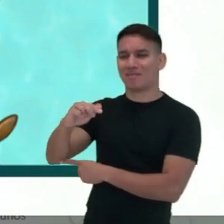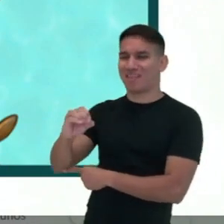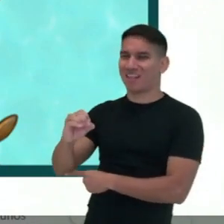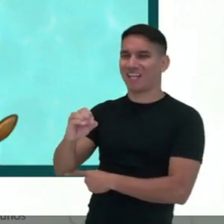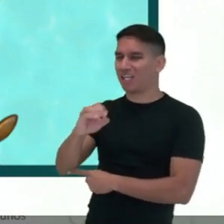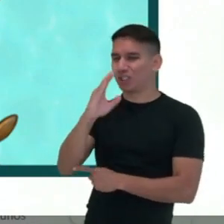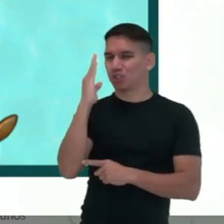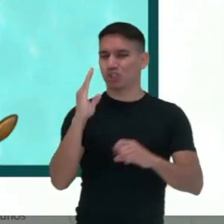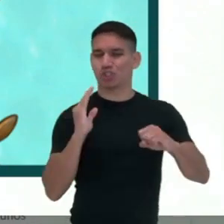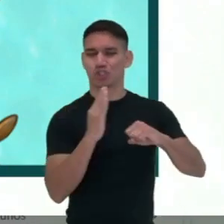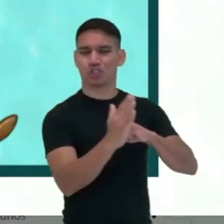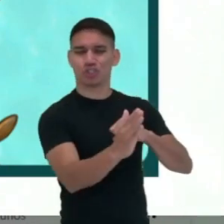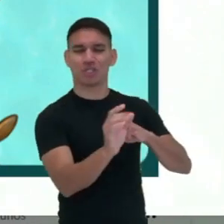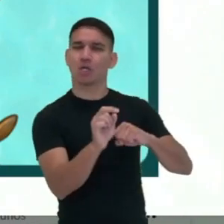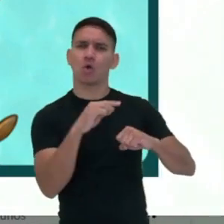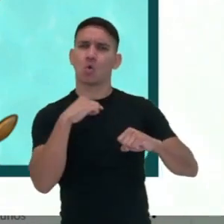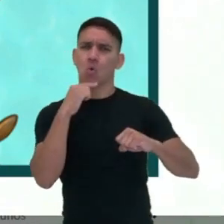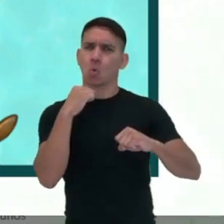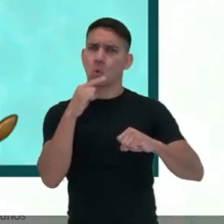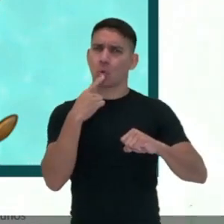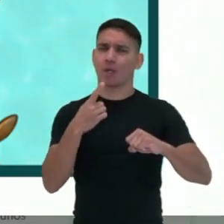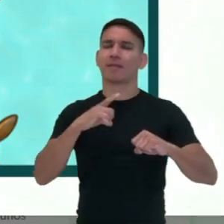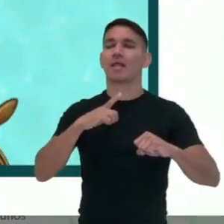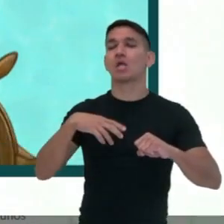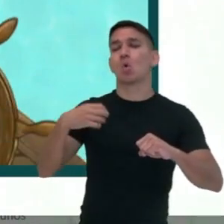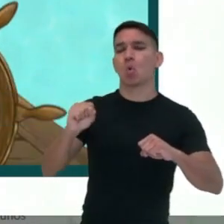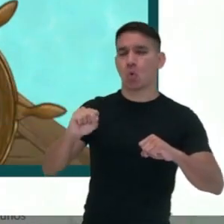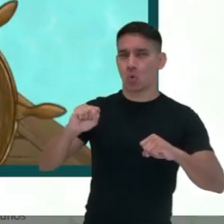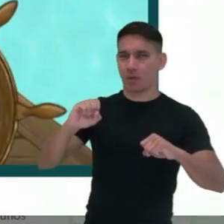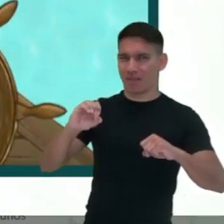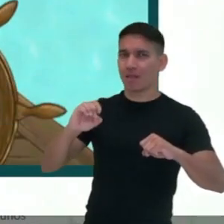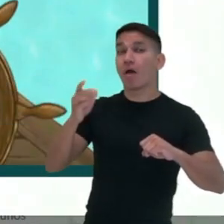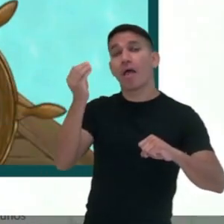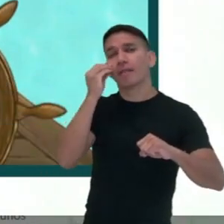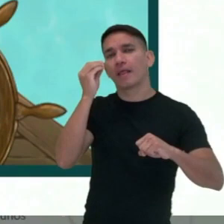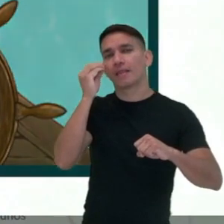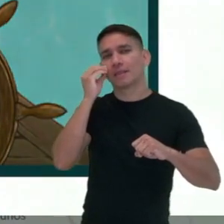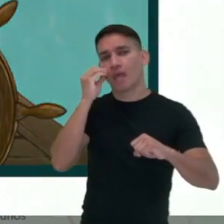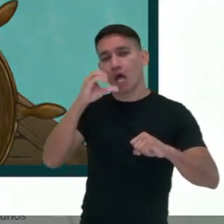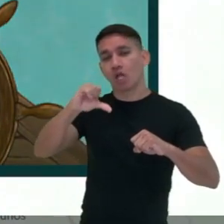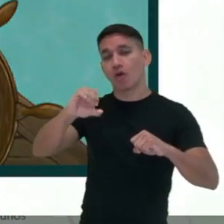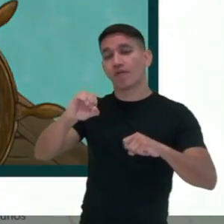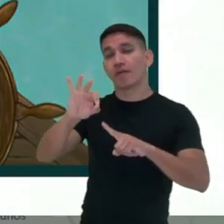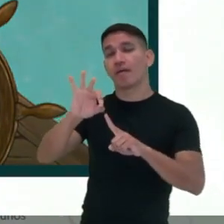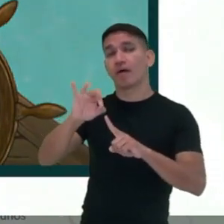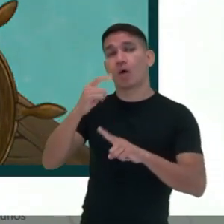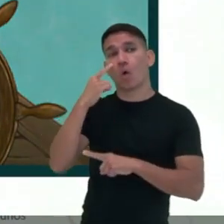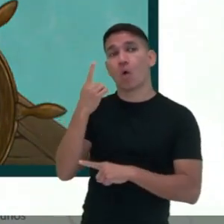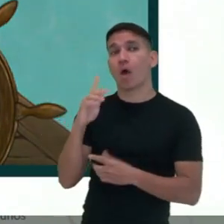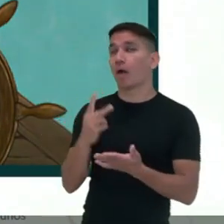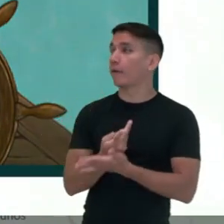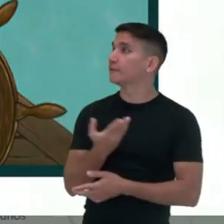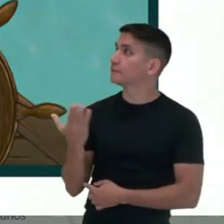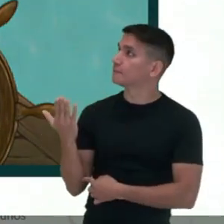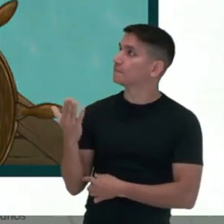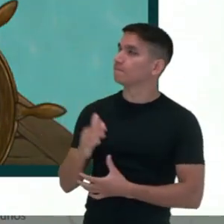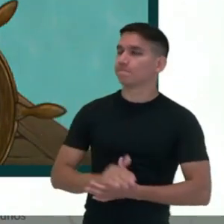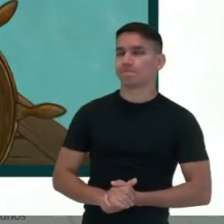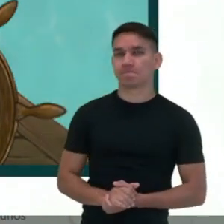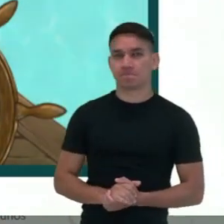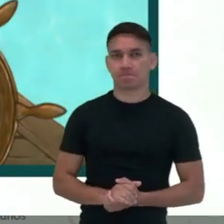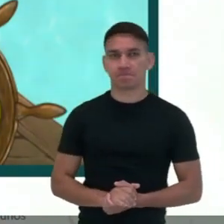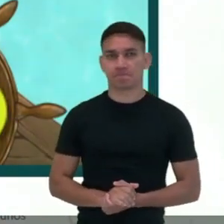direto. Tem o 80, tem o 90, né? Vamos tentar pegar o 90? Vamos ver o que vai acontecer? Olha só. Aqui, ó,